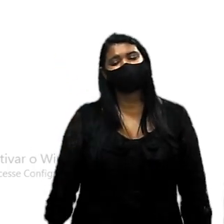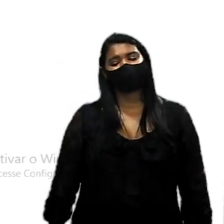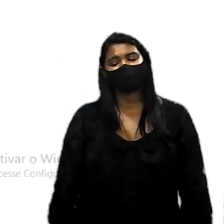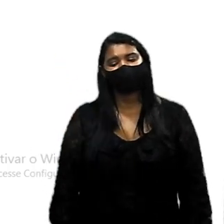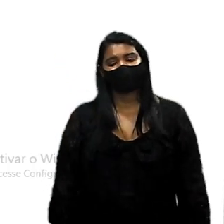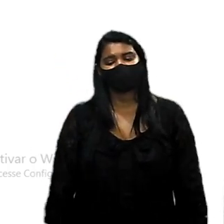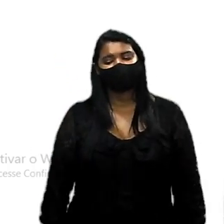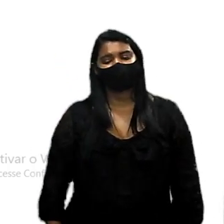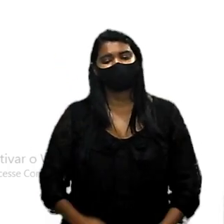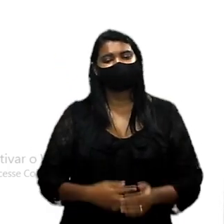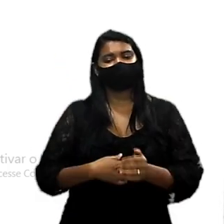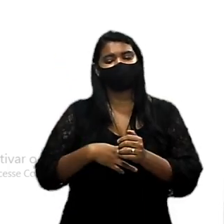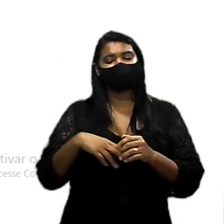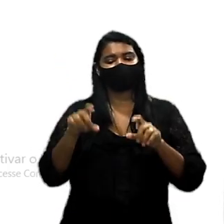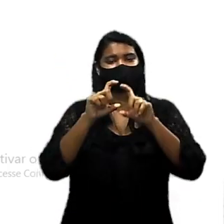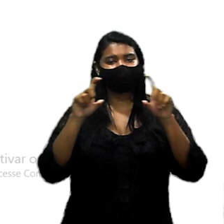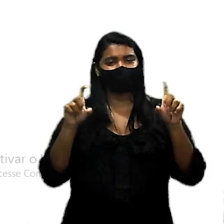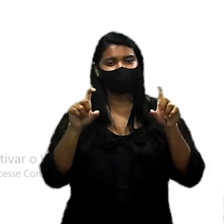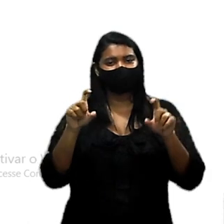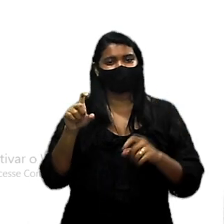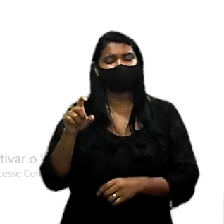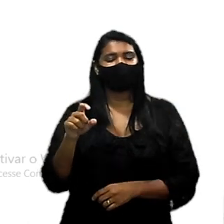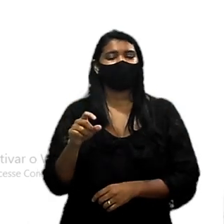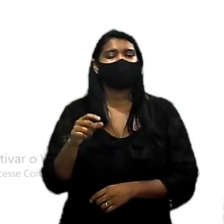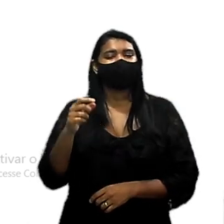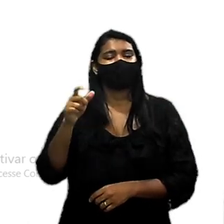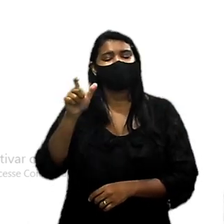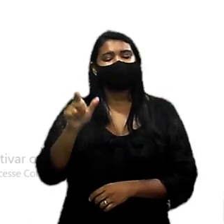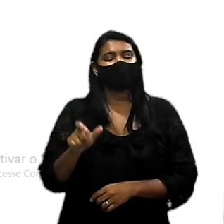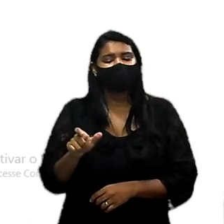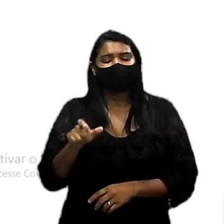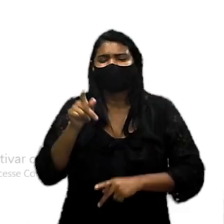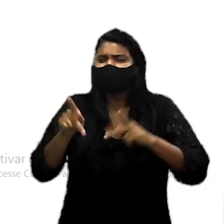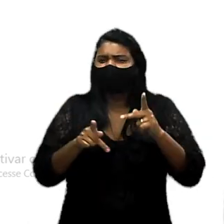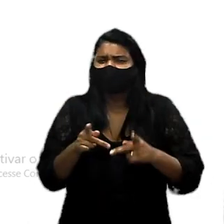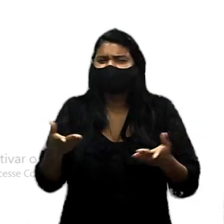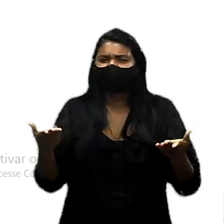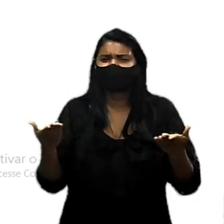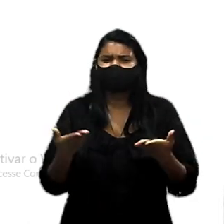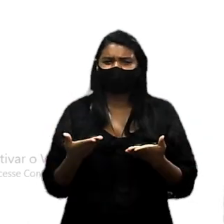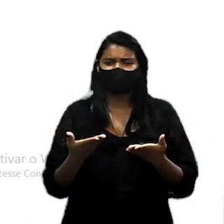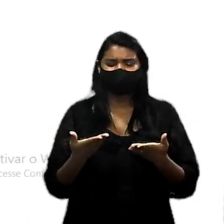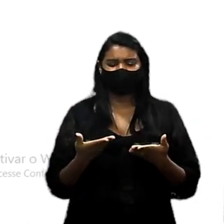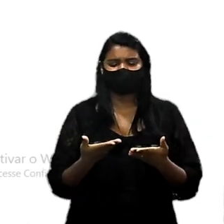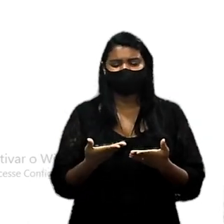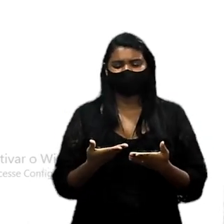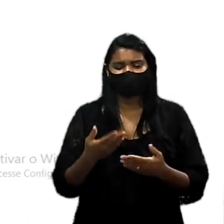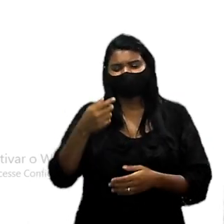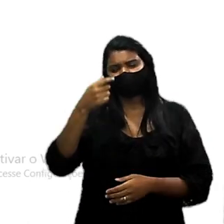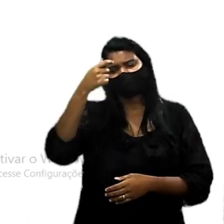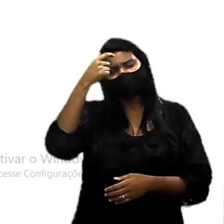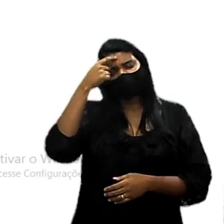que as pessoas estão muito amarradas aos seus modelos